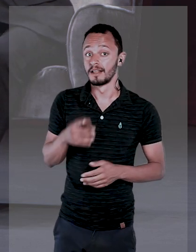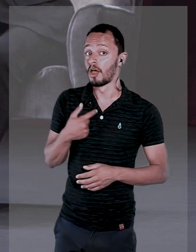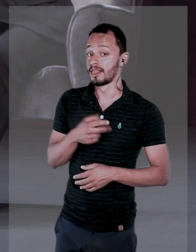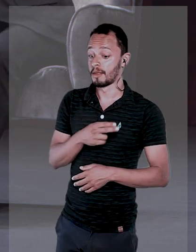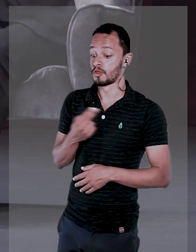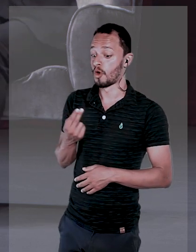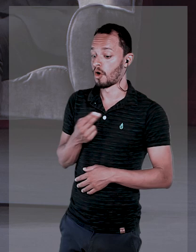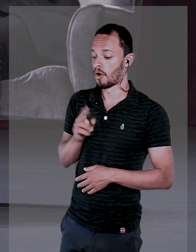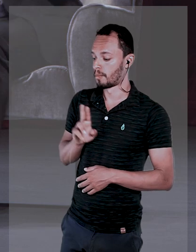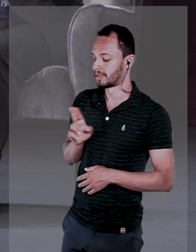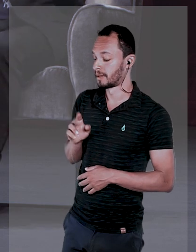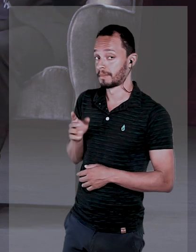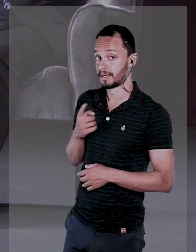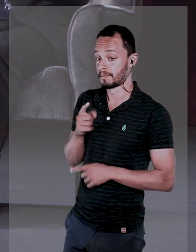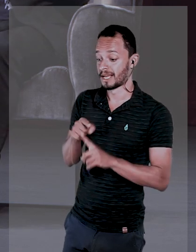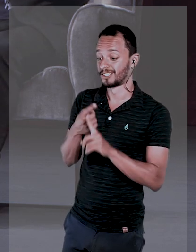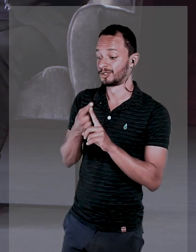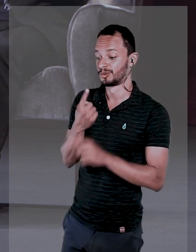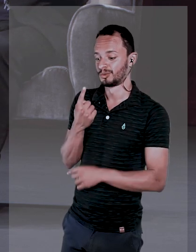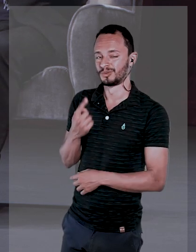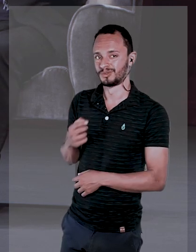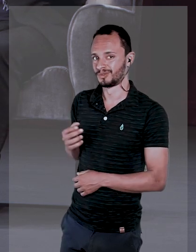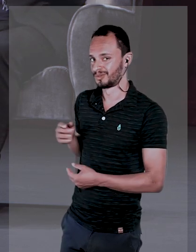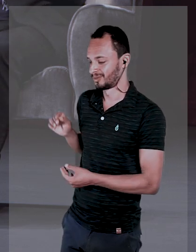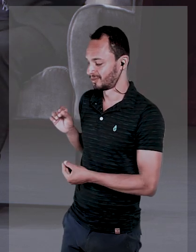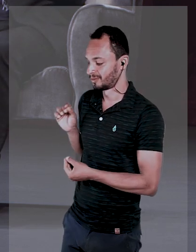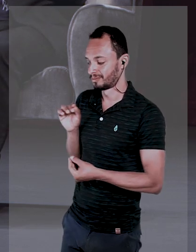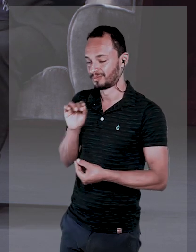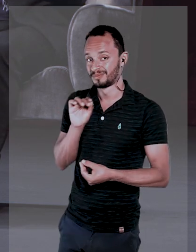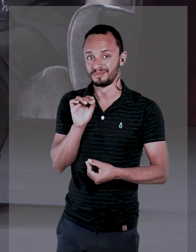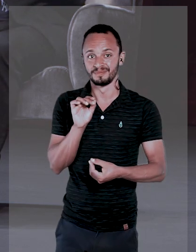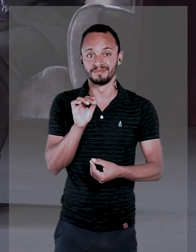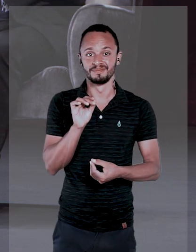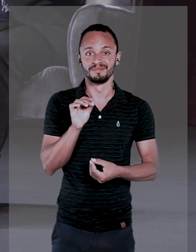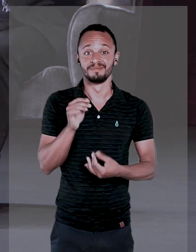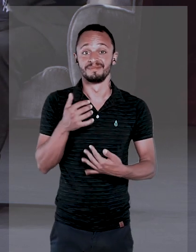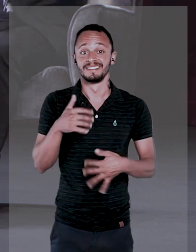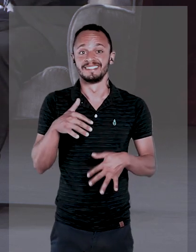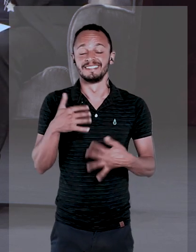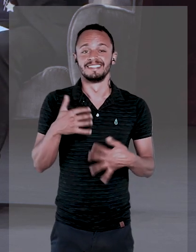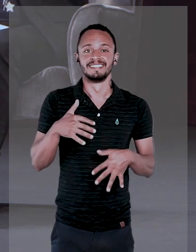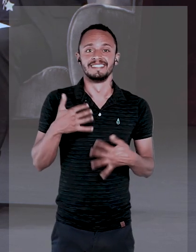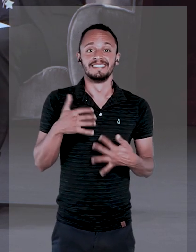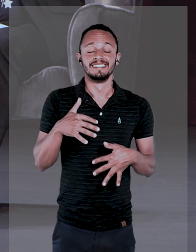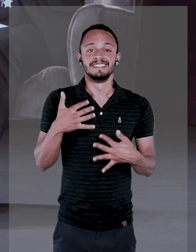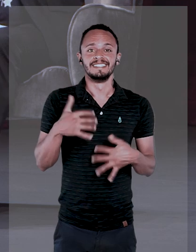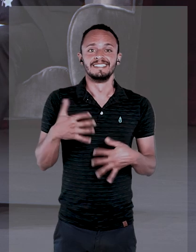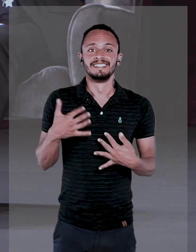os autógrafos? Não, por tem favor? mais um, tem. Esse Tem mais não um? tem nome, tem mais um.